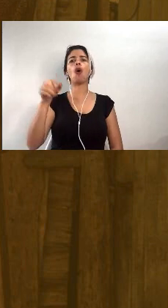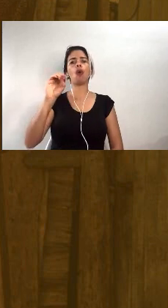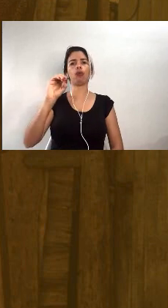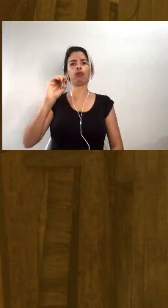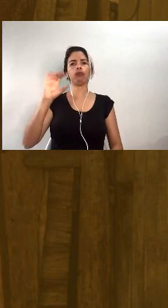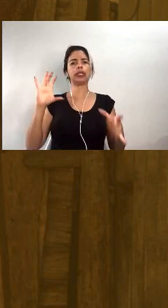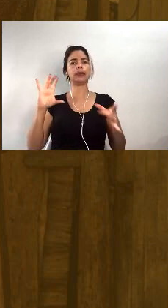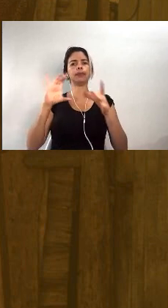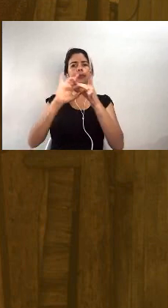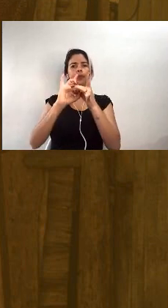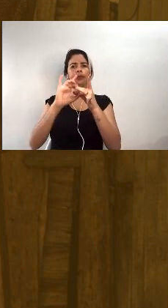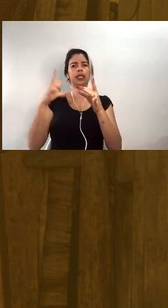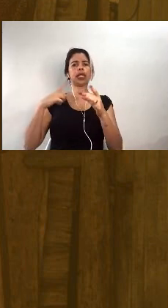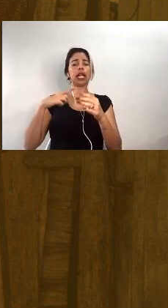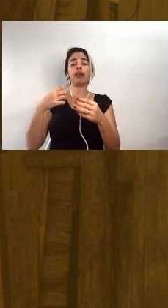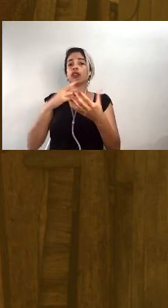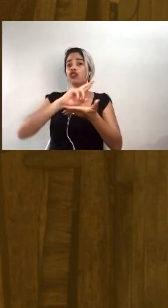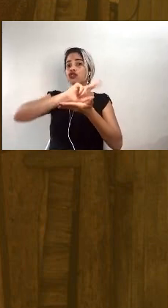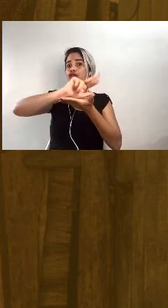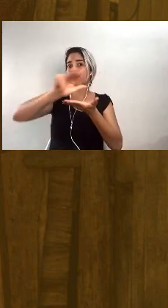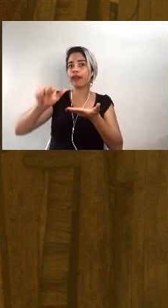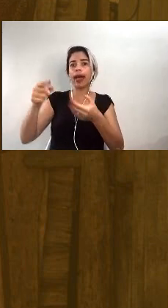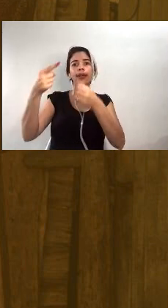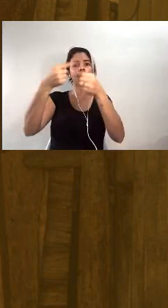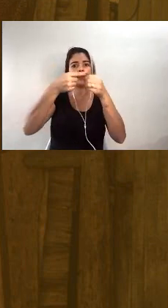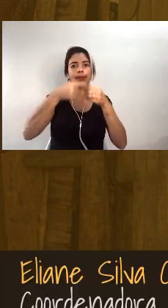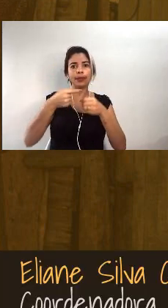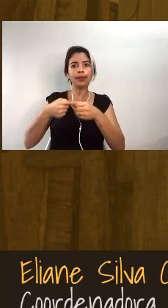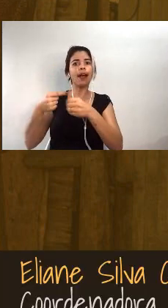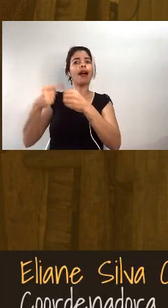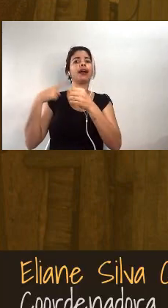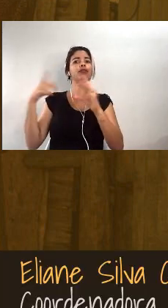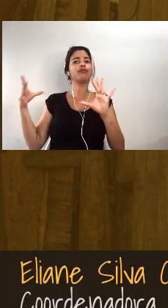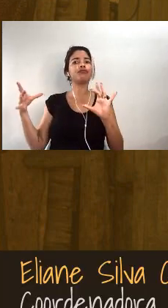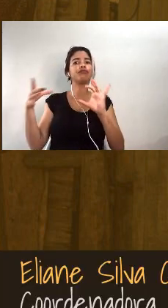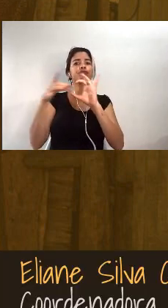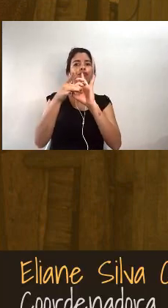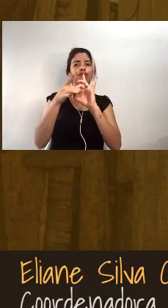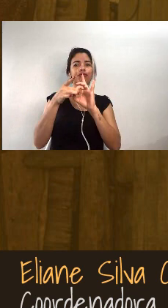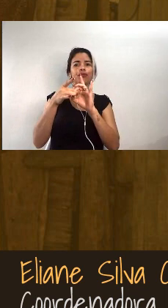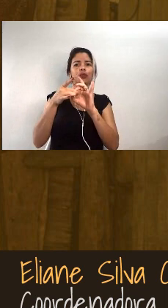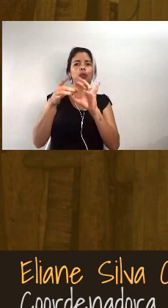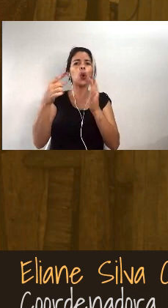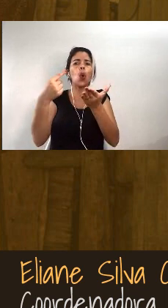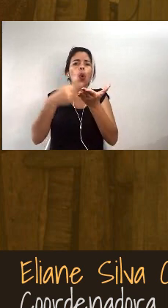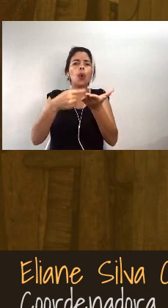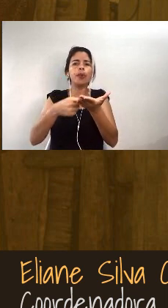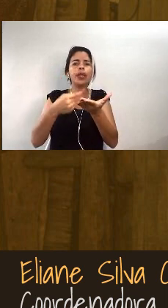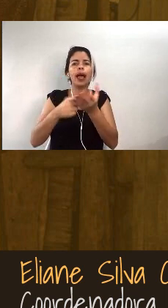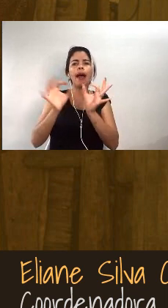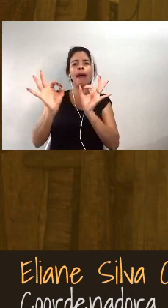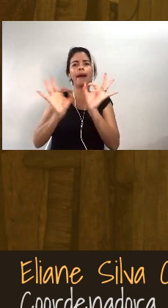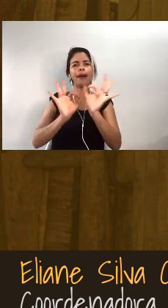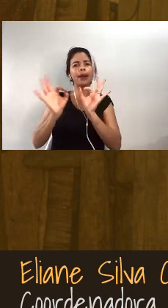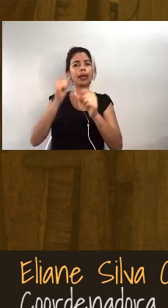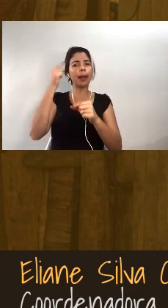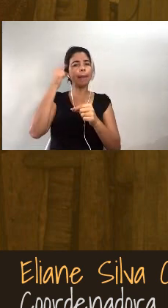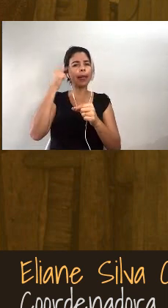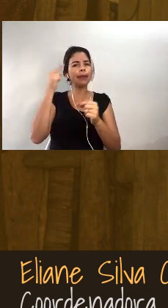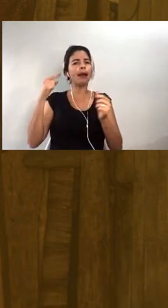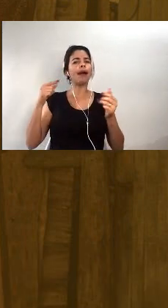as universidades federais, em todo o país, e que tinha como agenda de trabalho, né, pensar,